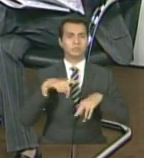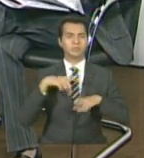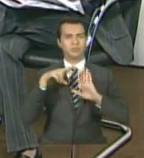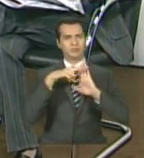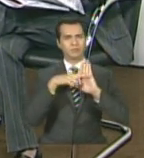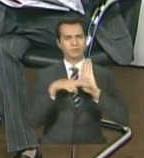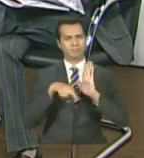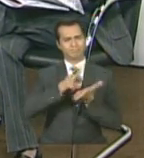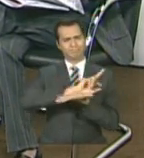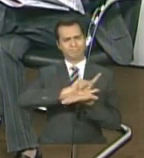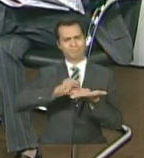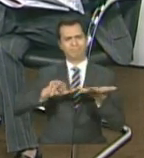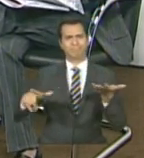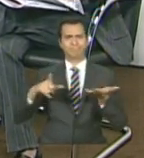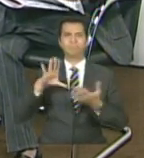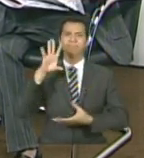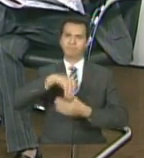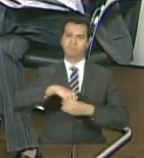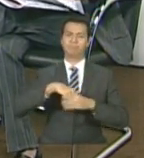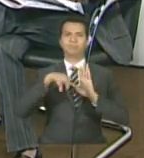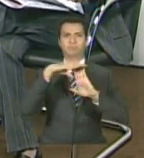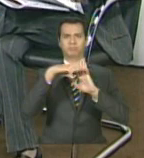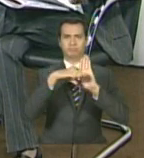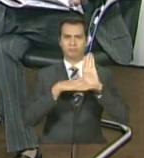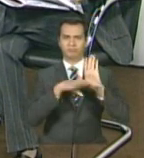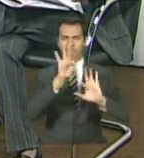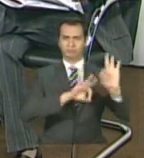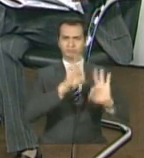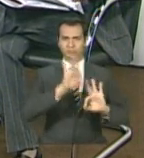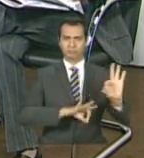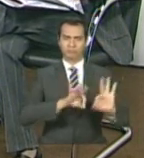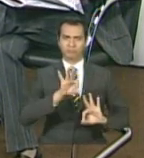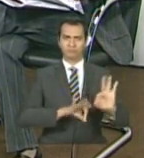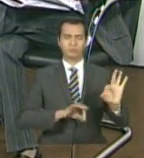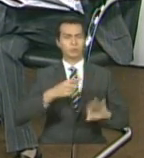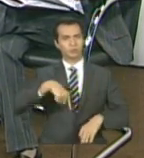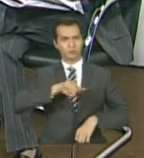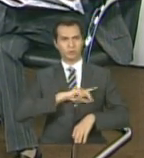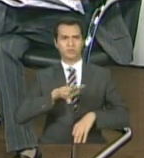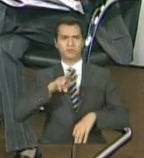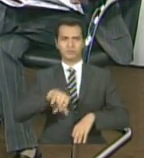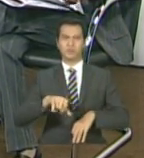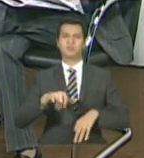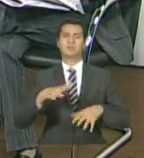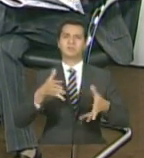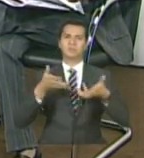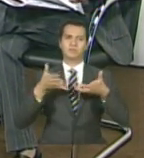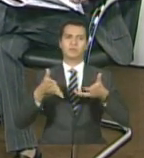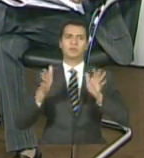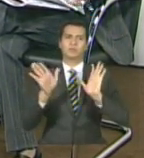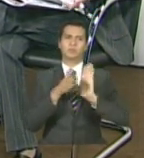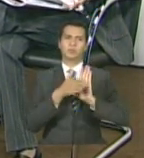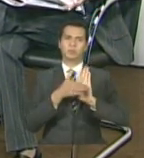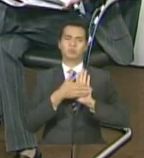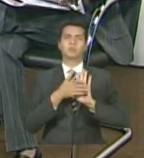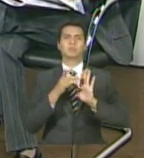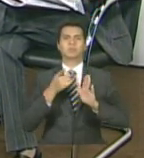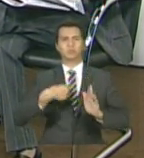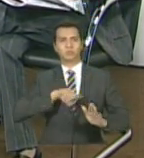que estão hoje contidas no plano, que nós vamos buscar proposições para